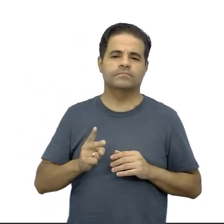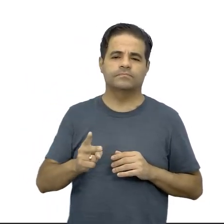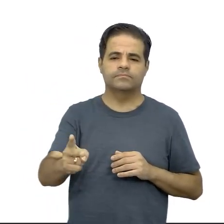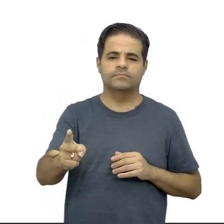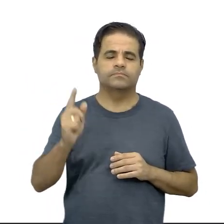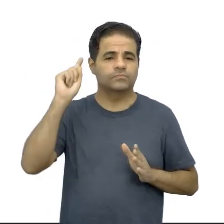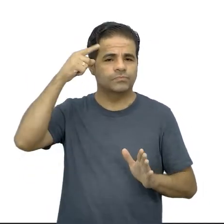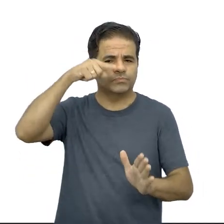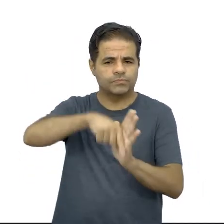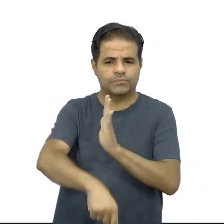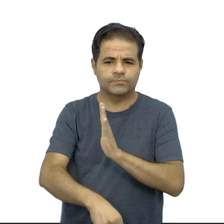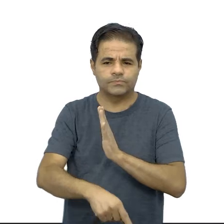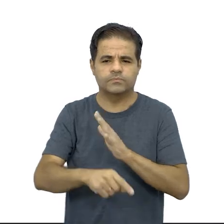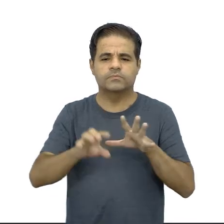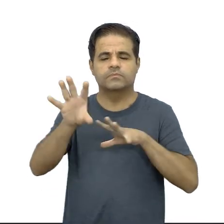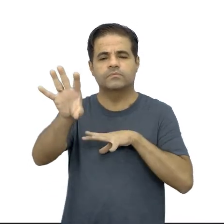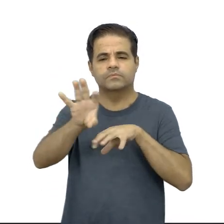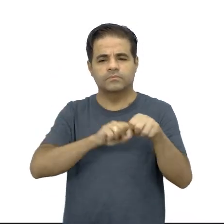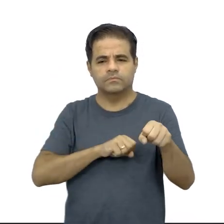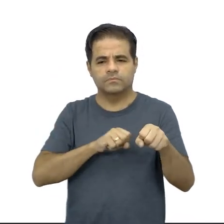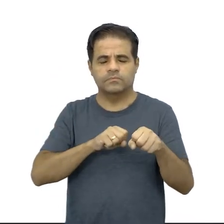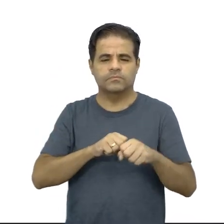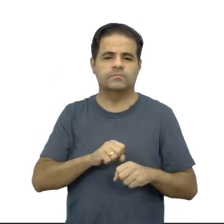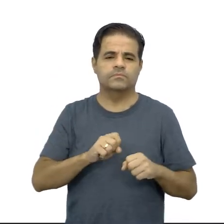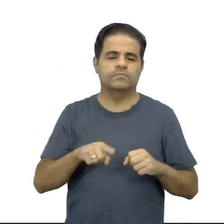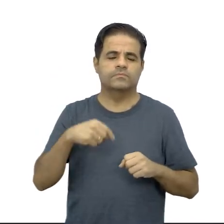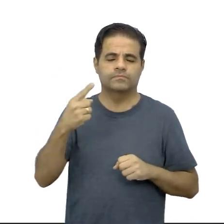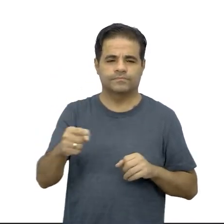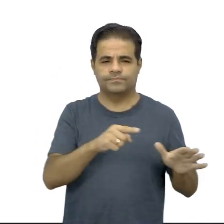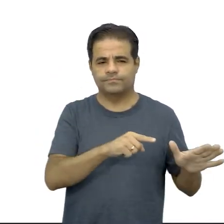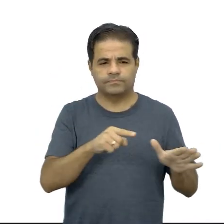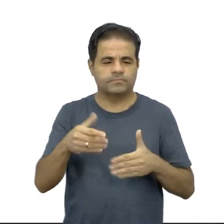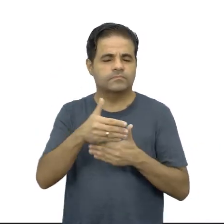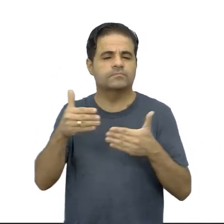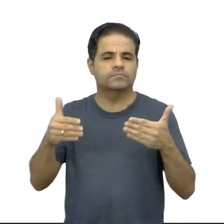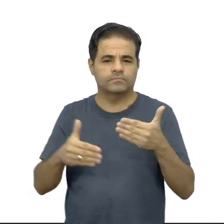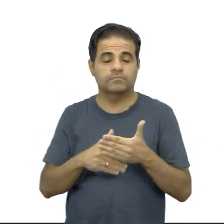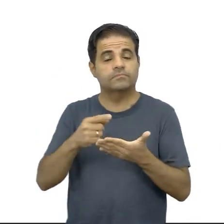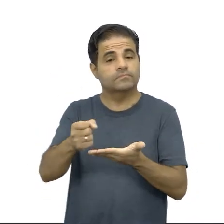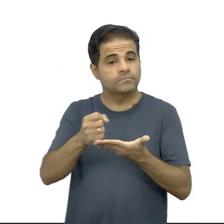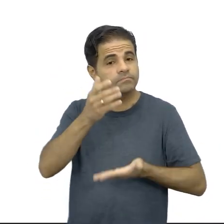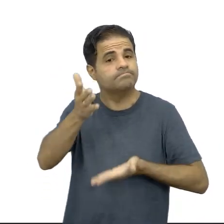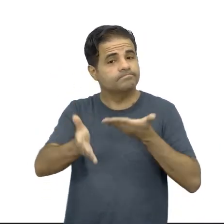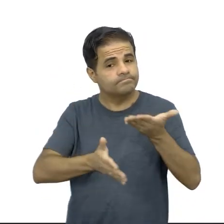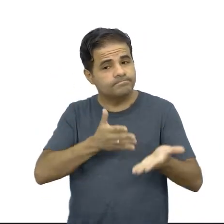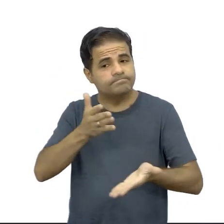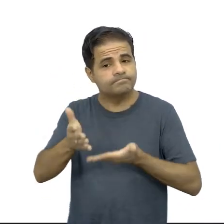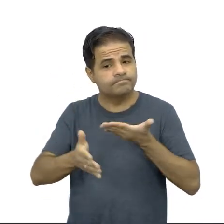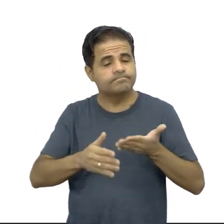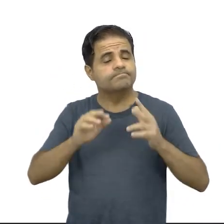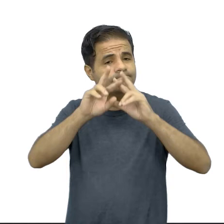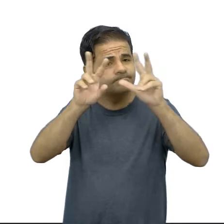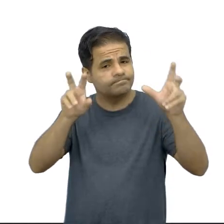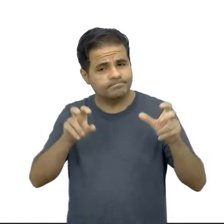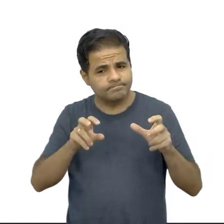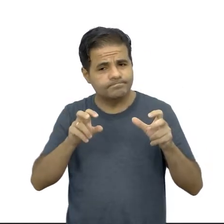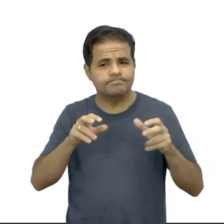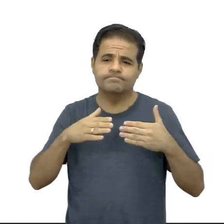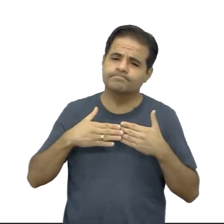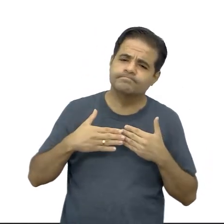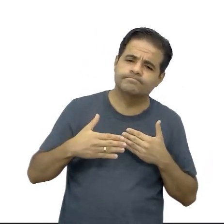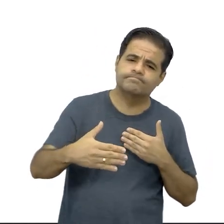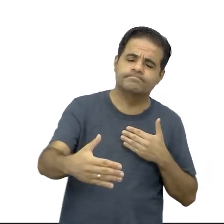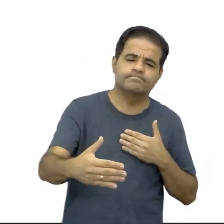se aprofundando na formação etapa da semana que vem. Então, trata-se de uma aprendizagem